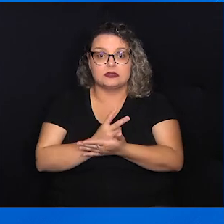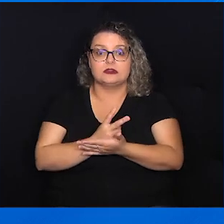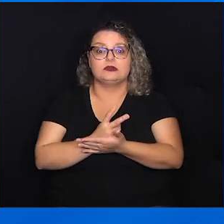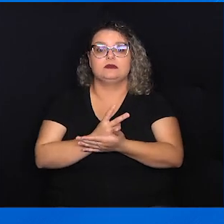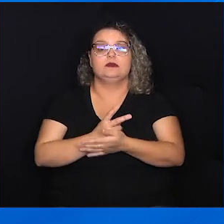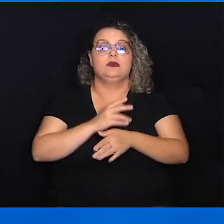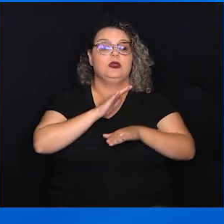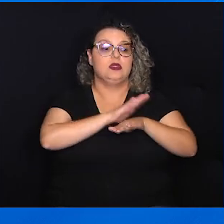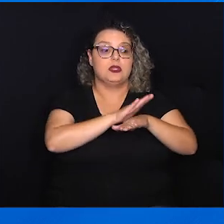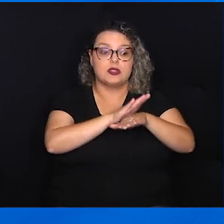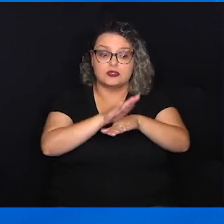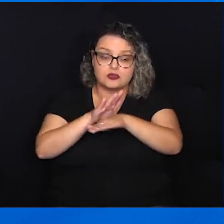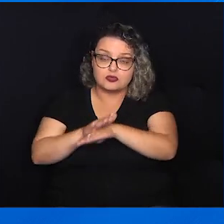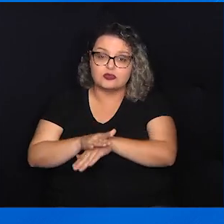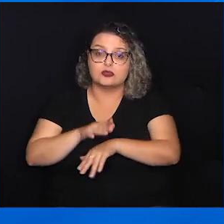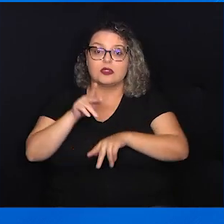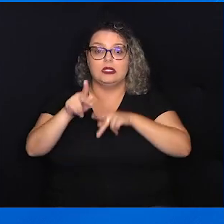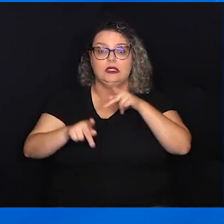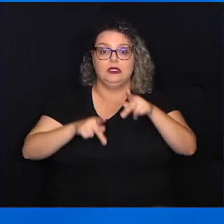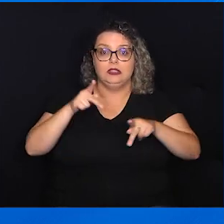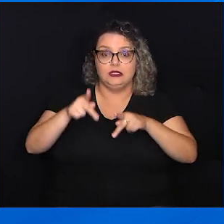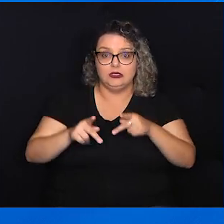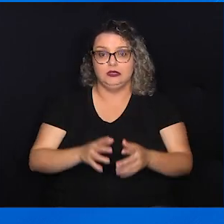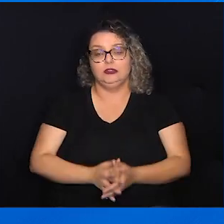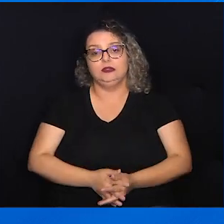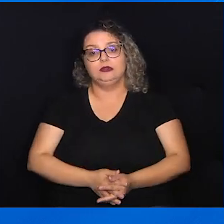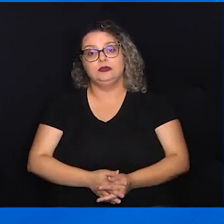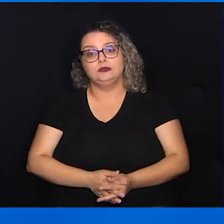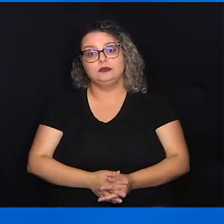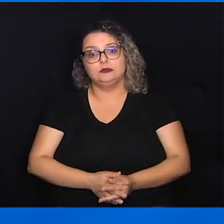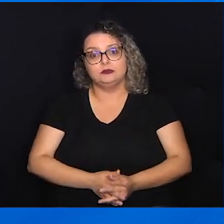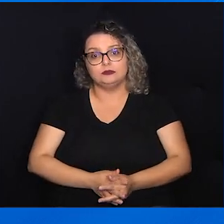sempre tá aí para estender o braço para a população.